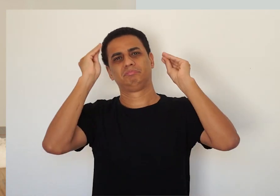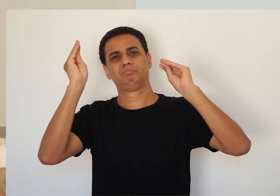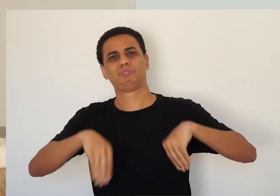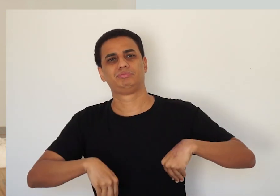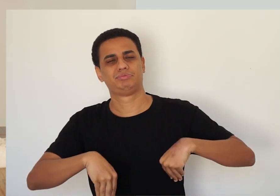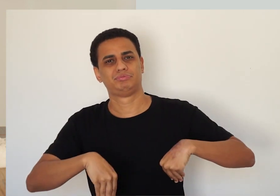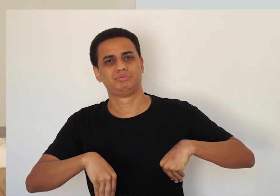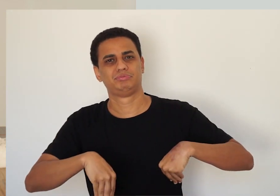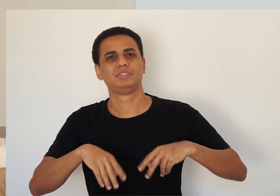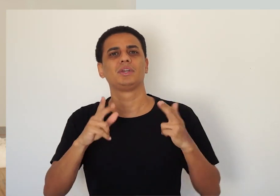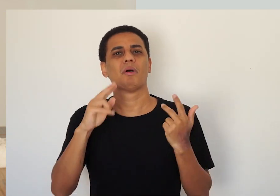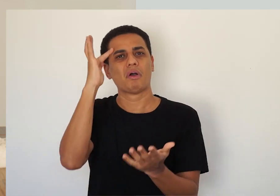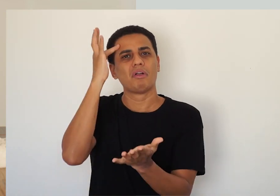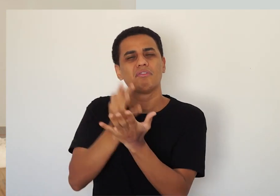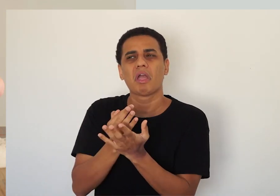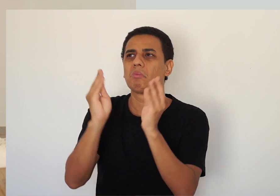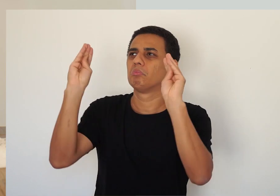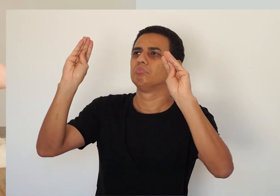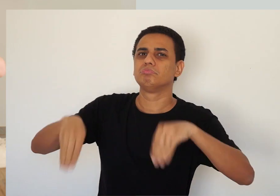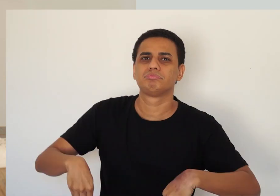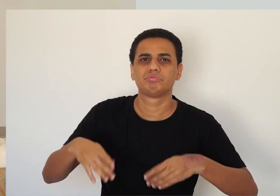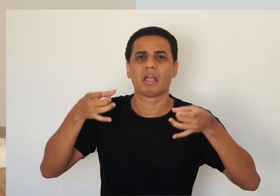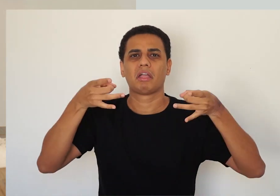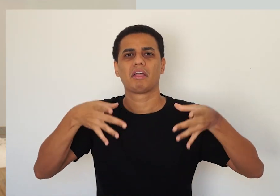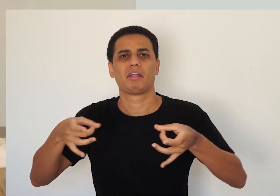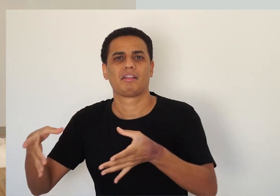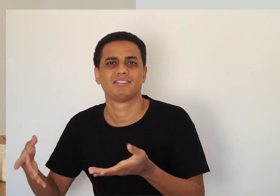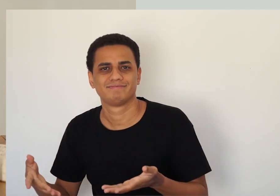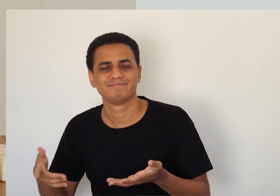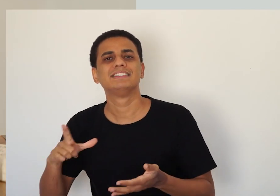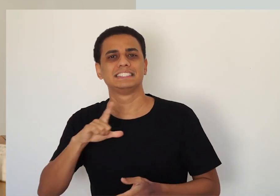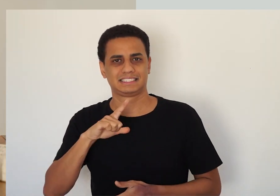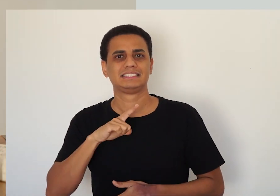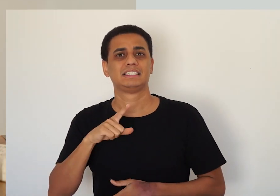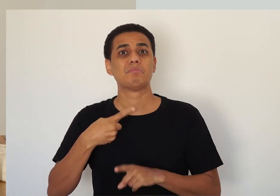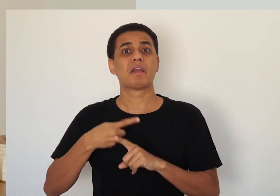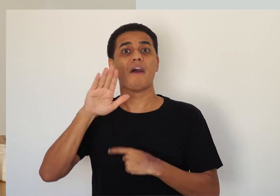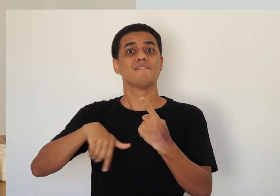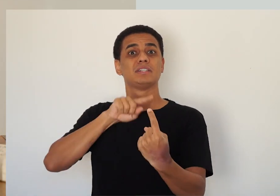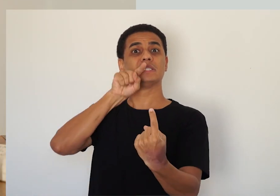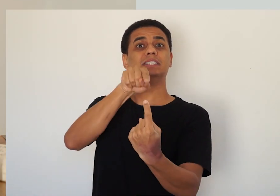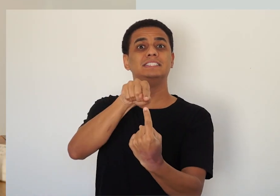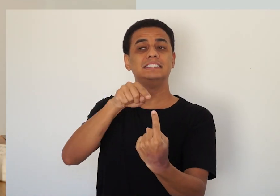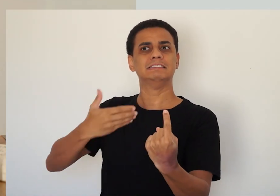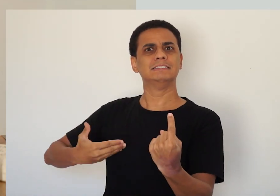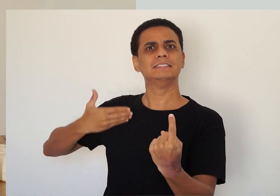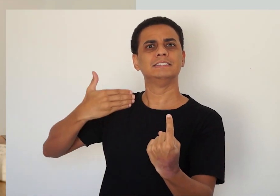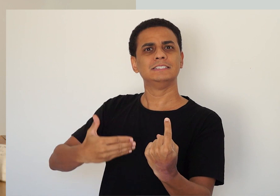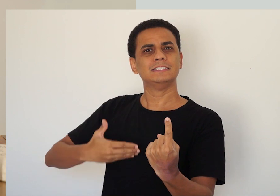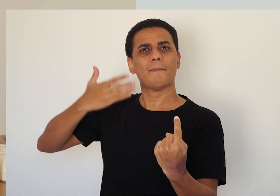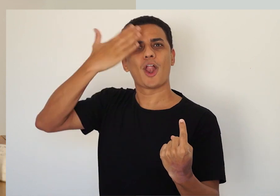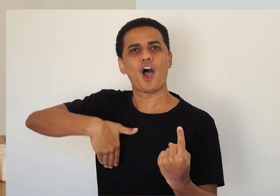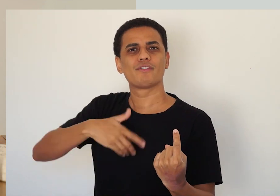de remar, ou seja, desistirem de perseverar em meio ao vento forte, naquela busca para alcançar o